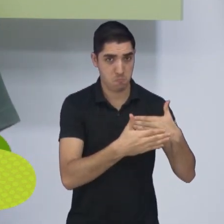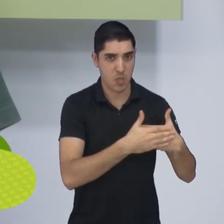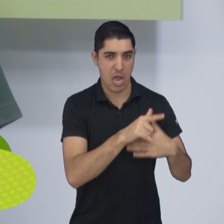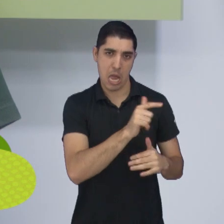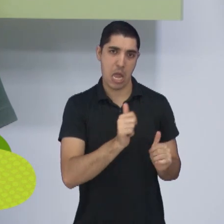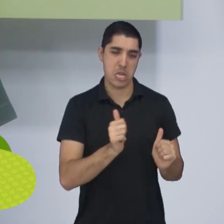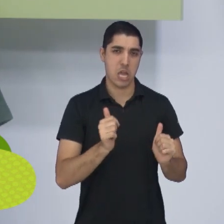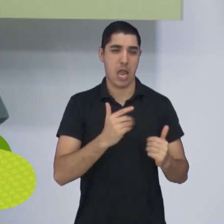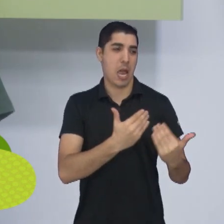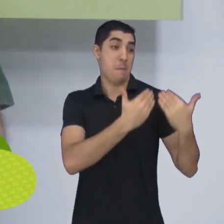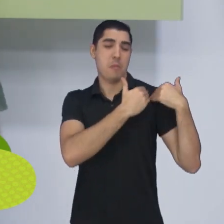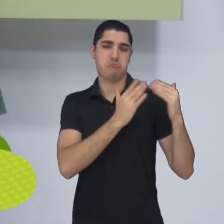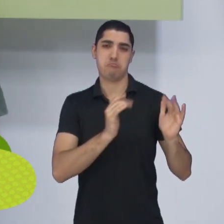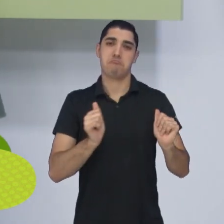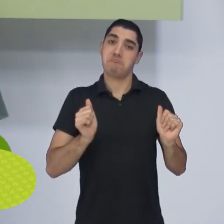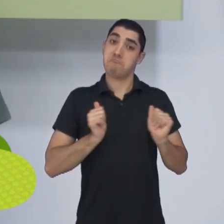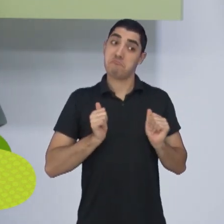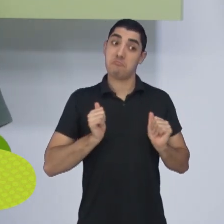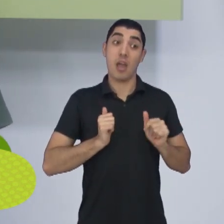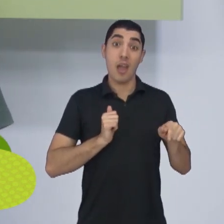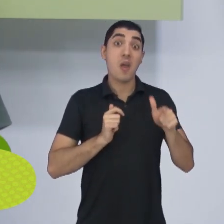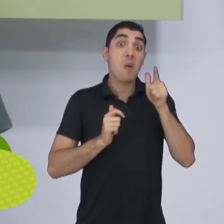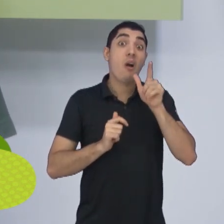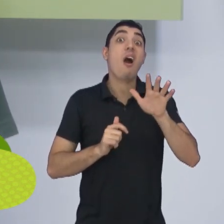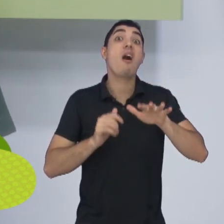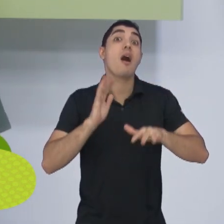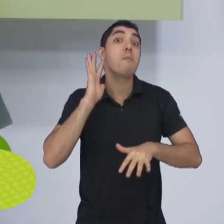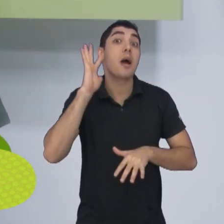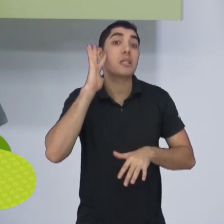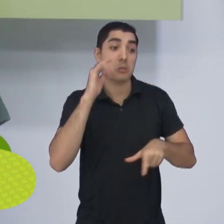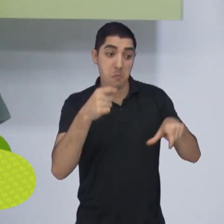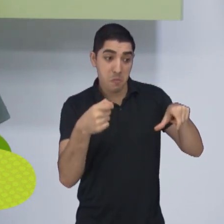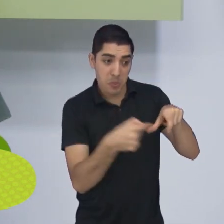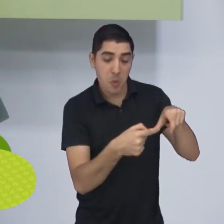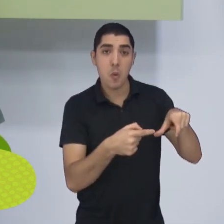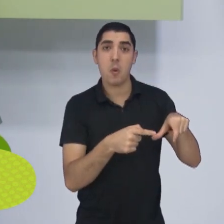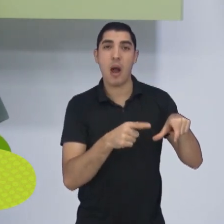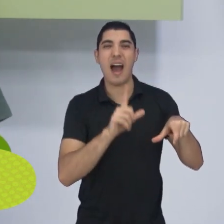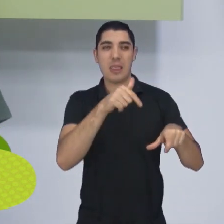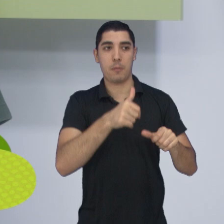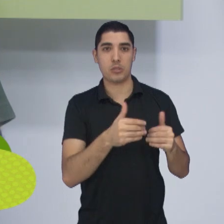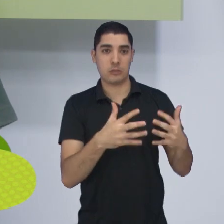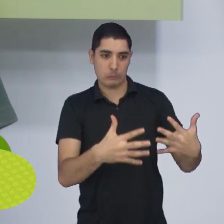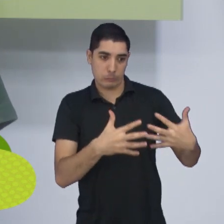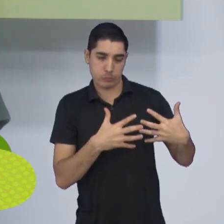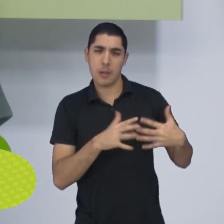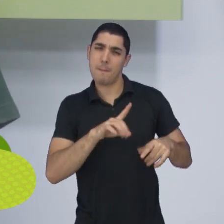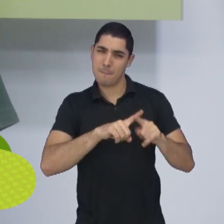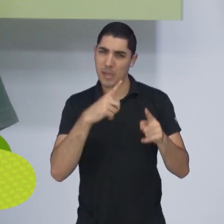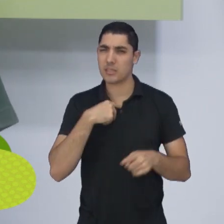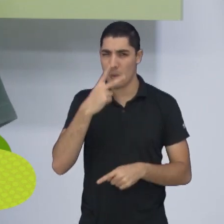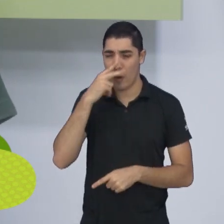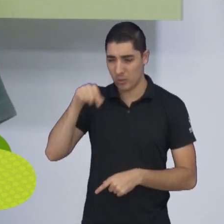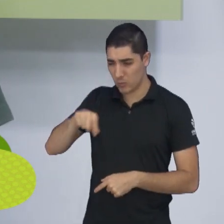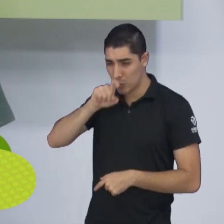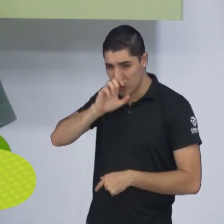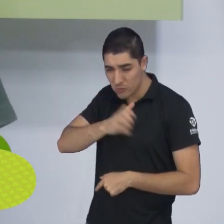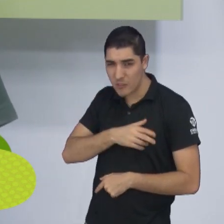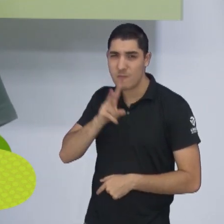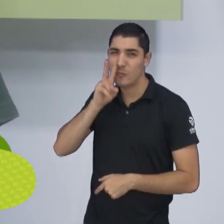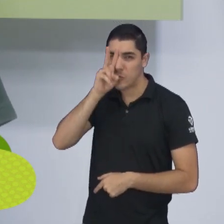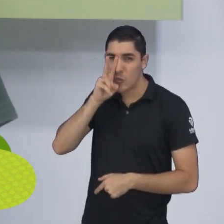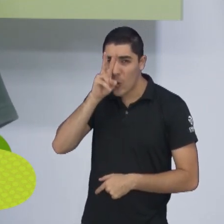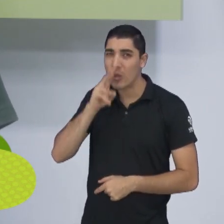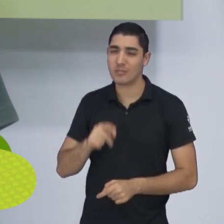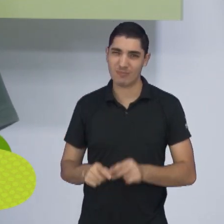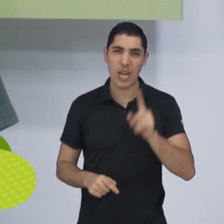responsabilidade nenhuma, pode fazer um gol e se prender todo atrás. Mas eu acho que o time do São José é bem sólido, tem uma base muito boa e vai ser